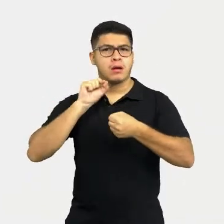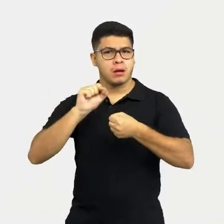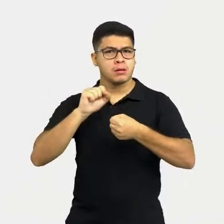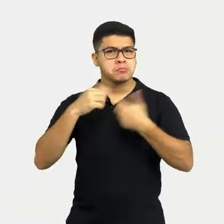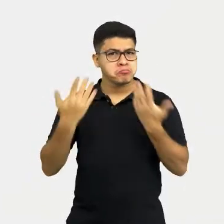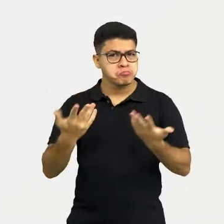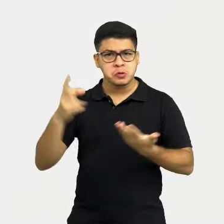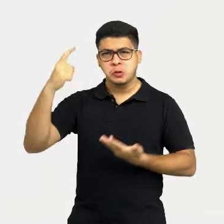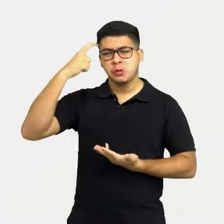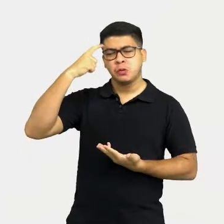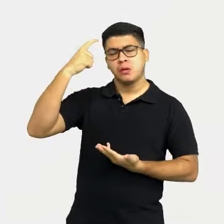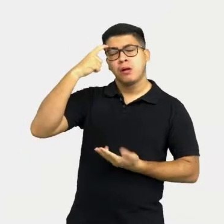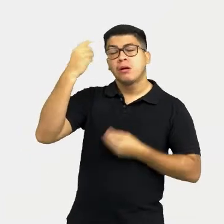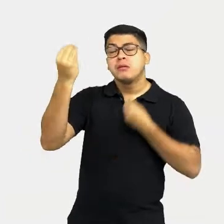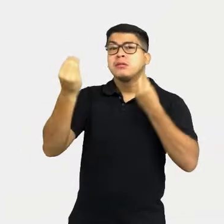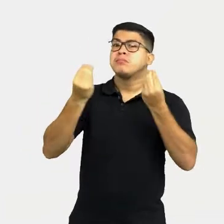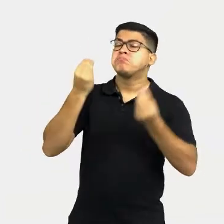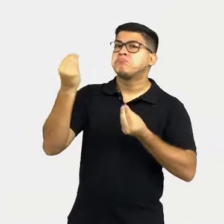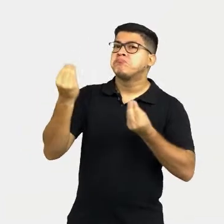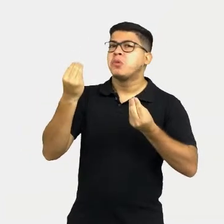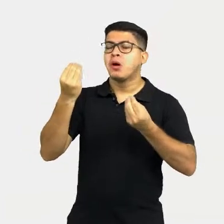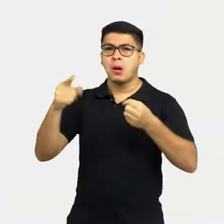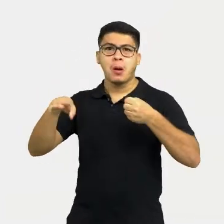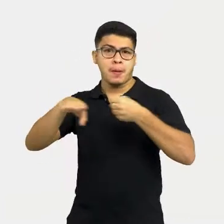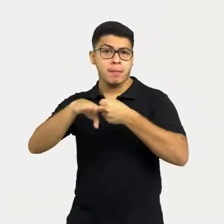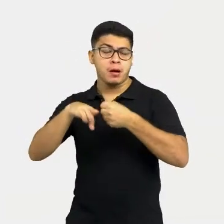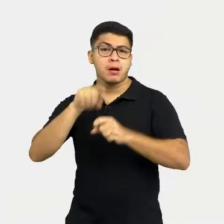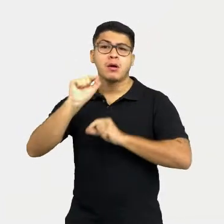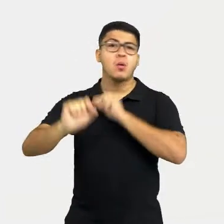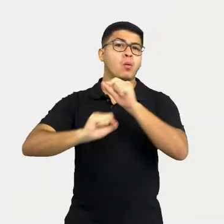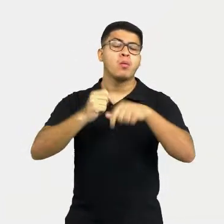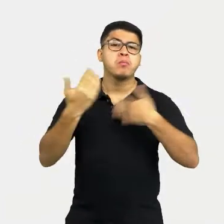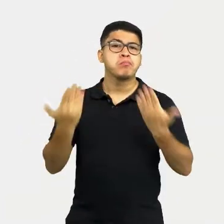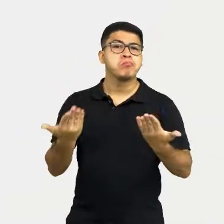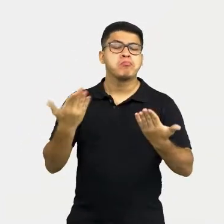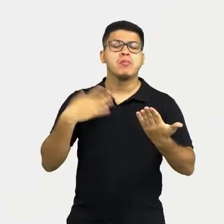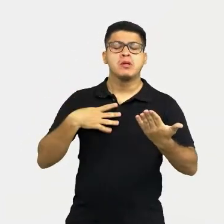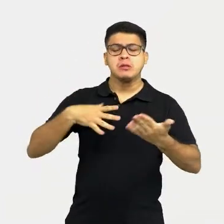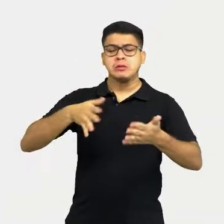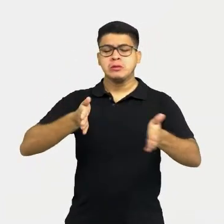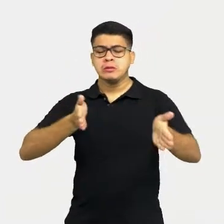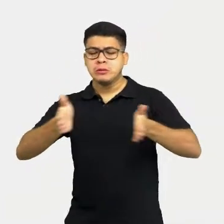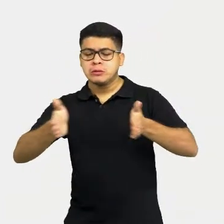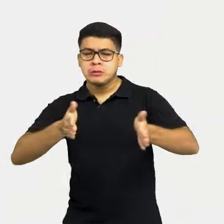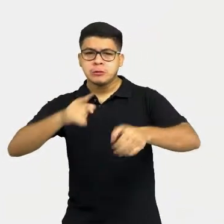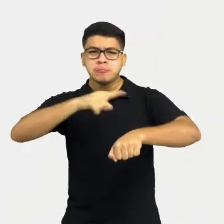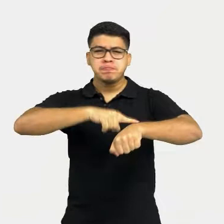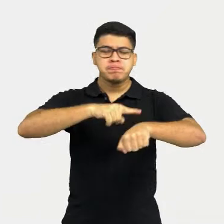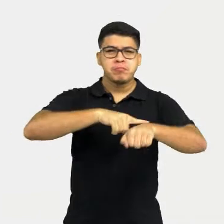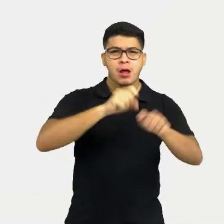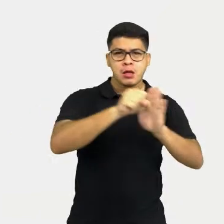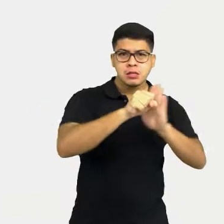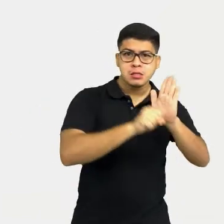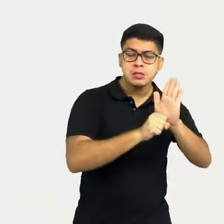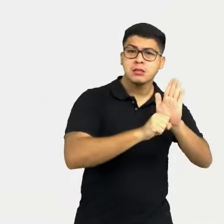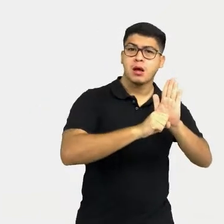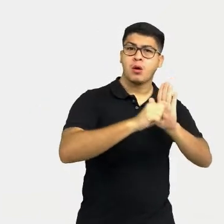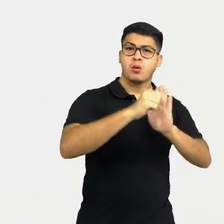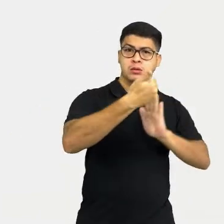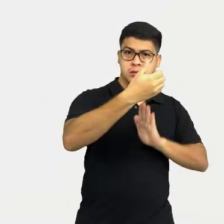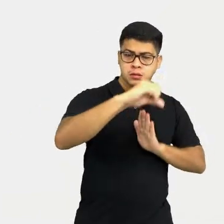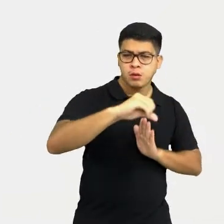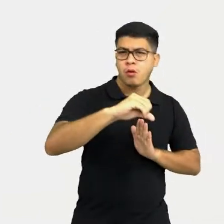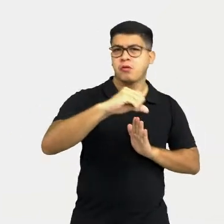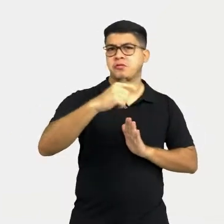desse pensamento, né, moderno que vai acontecer aí por volta do século XIX, XX,